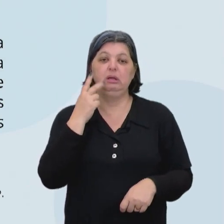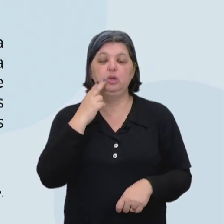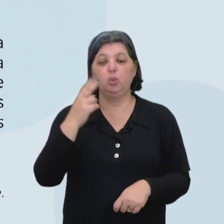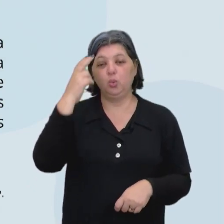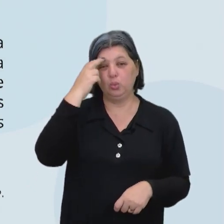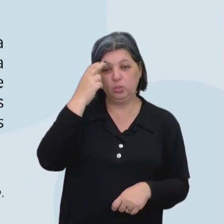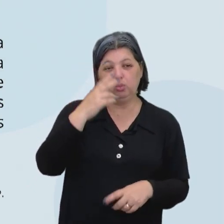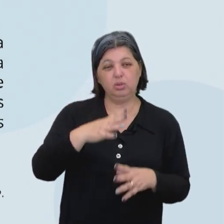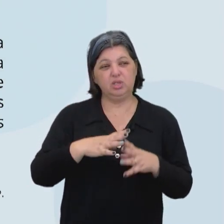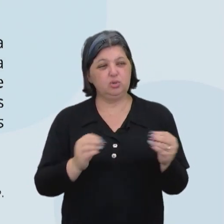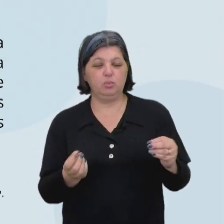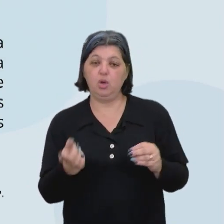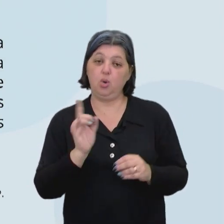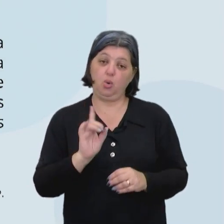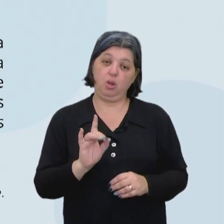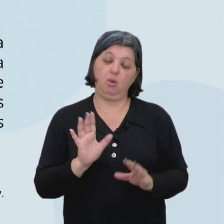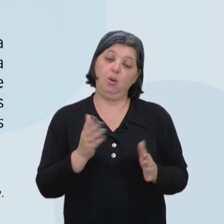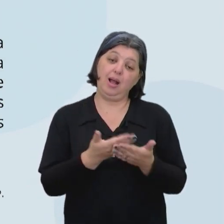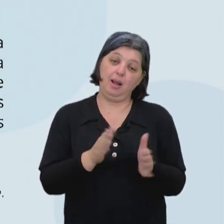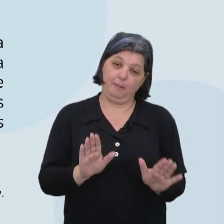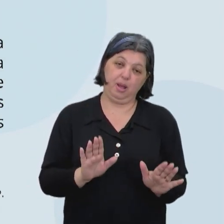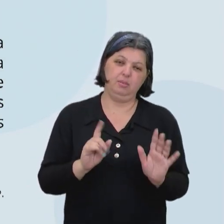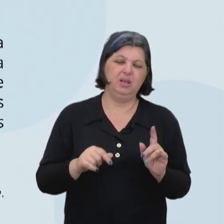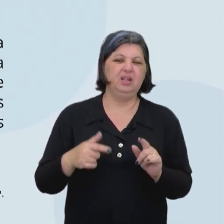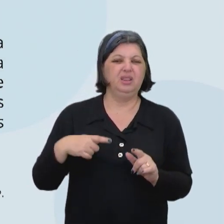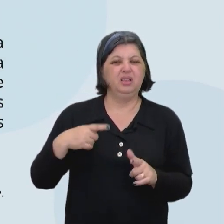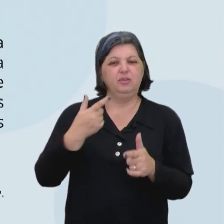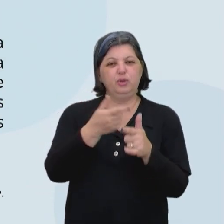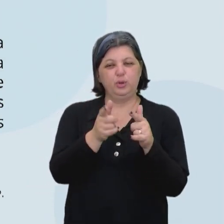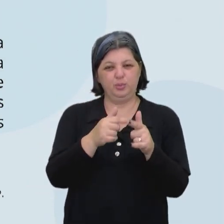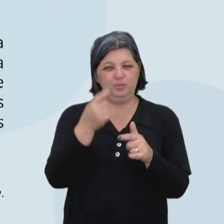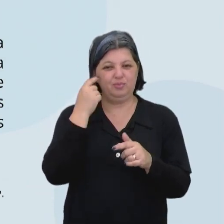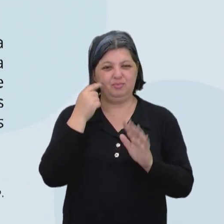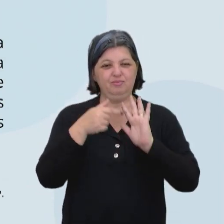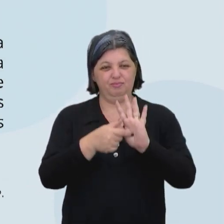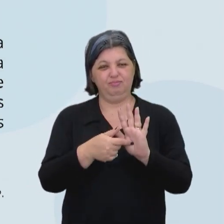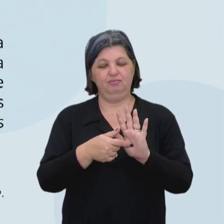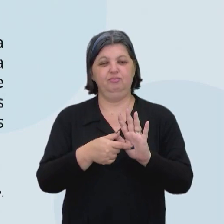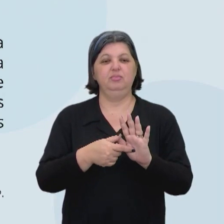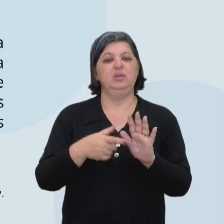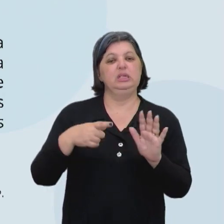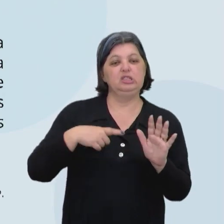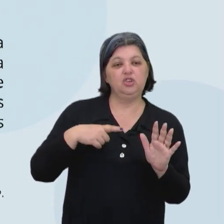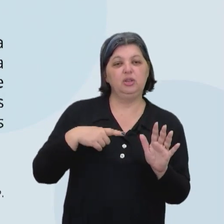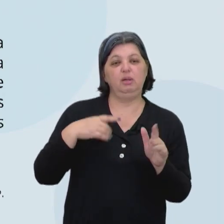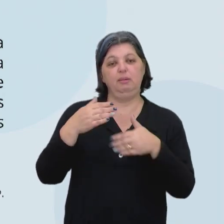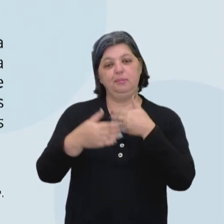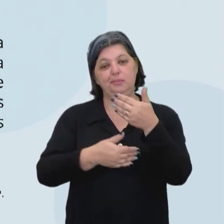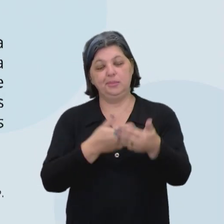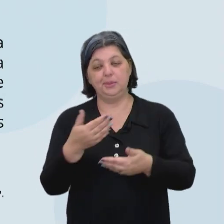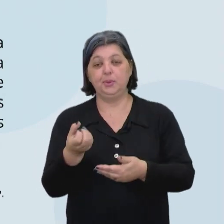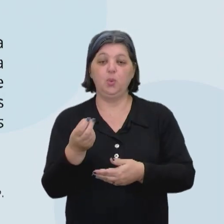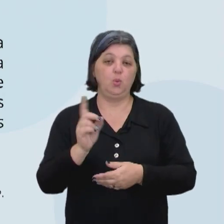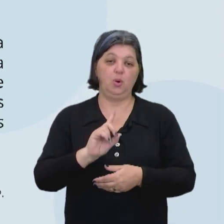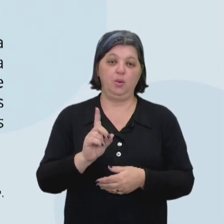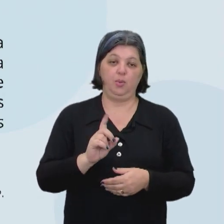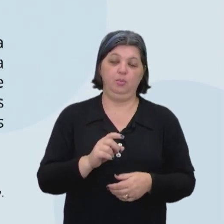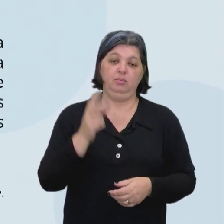não de uma cultura. A gente já até problematizou essa parte de levar ou não, né, esse processo,